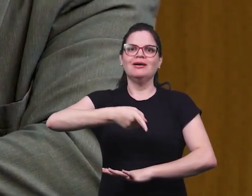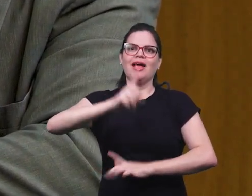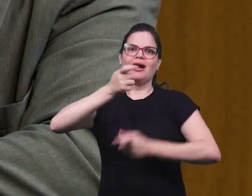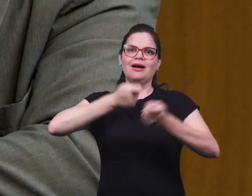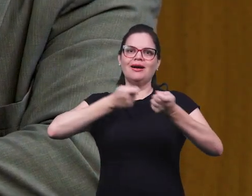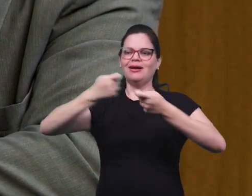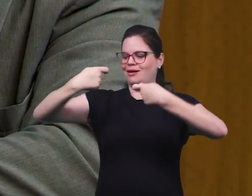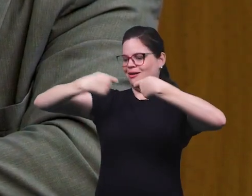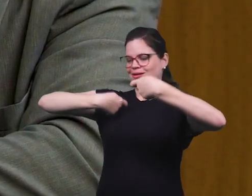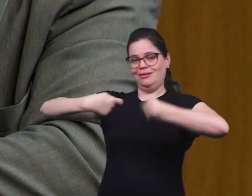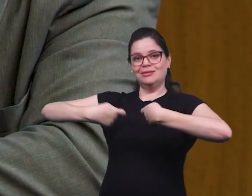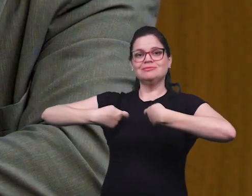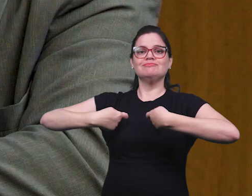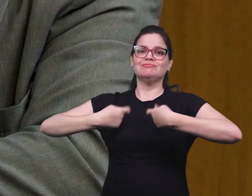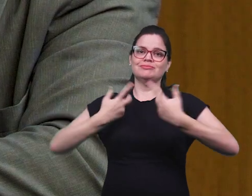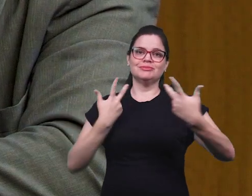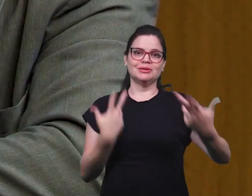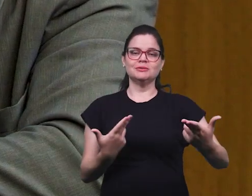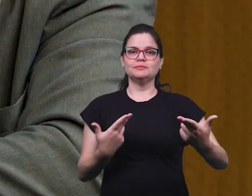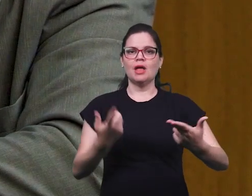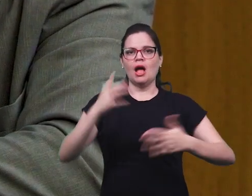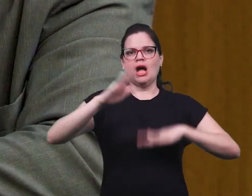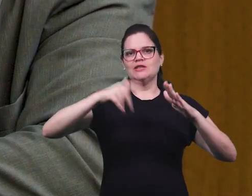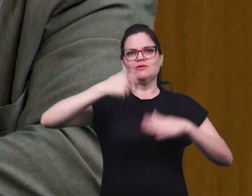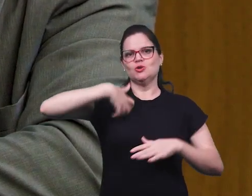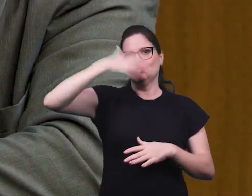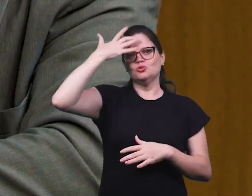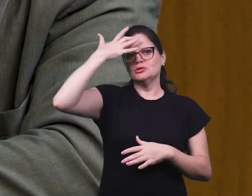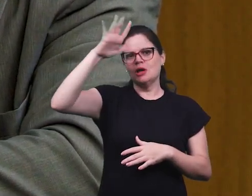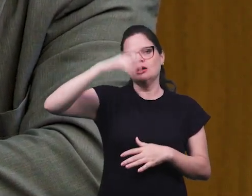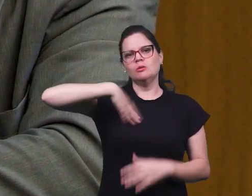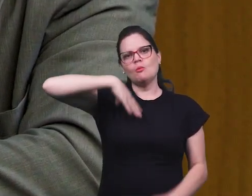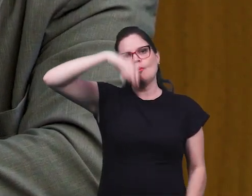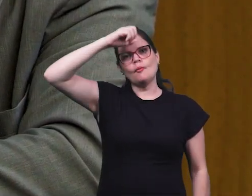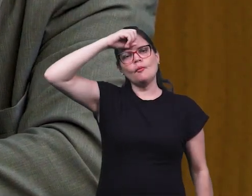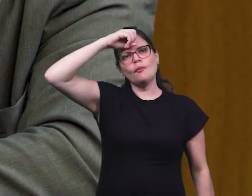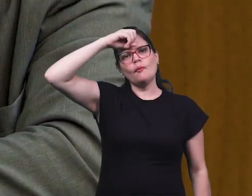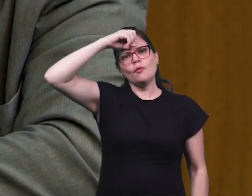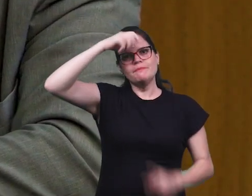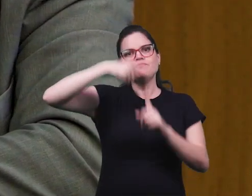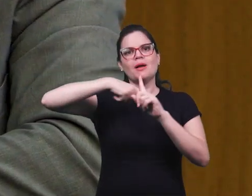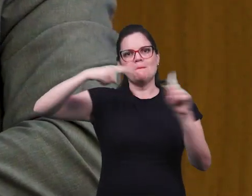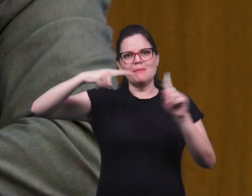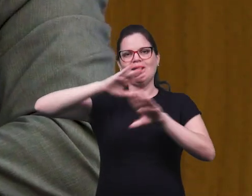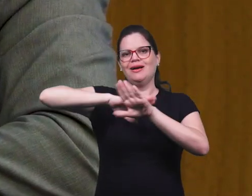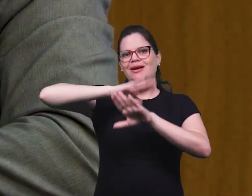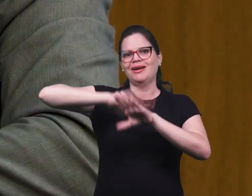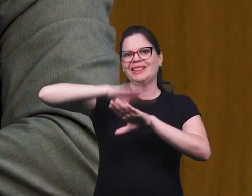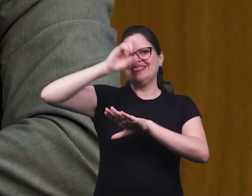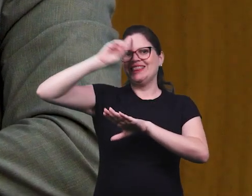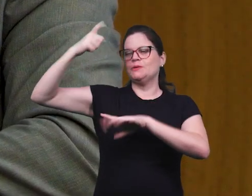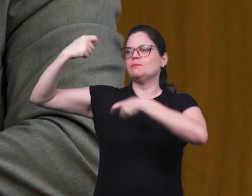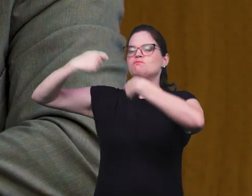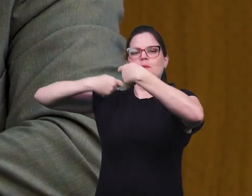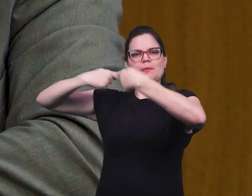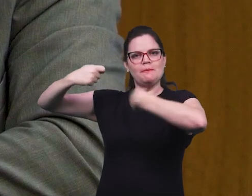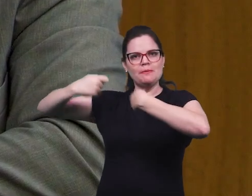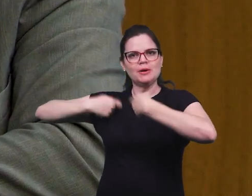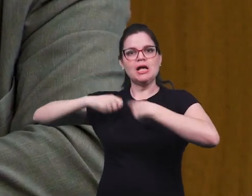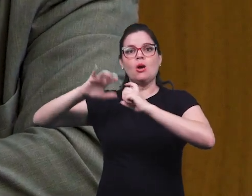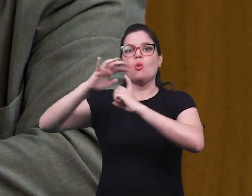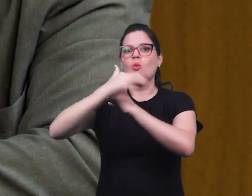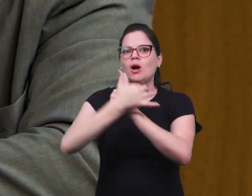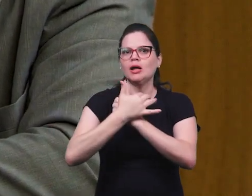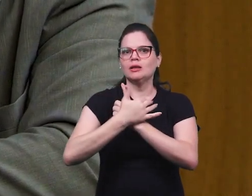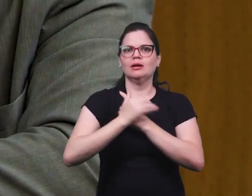Deus, o Senhor, Ele está operando nas nossas vidas, dando livramentos, operando atos de justiça. Num